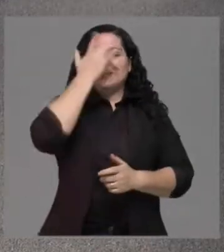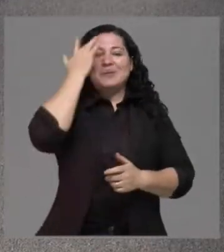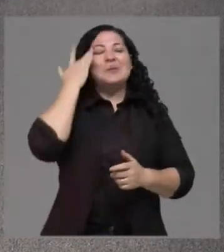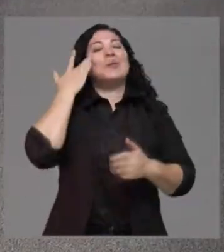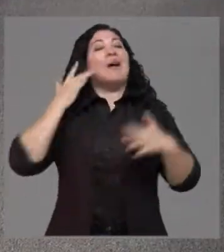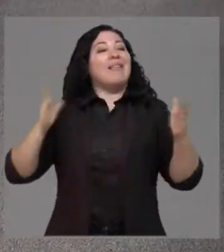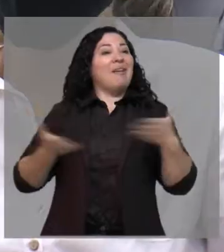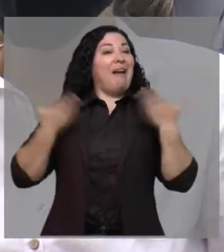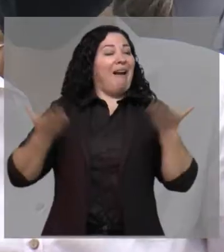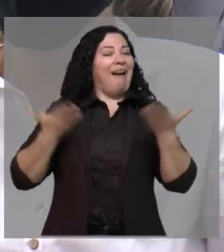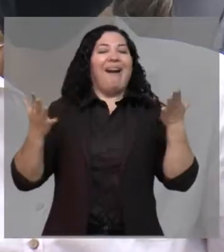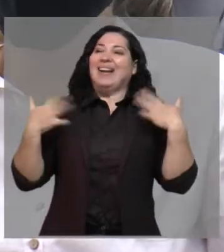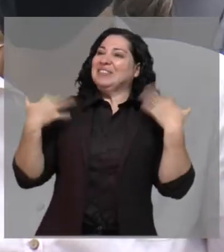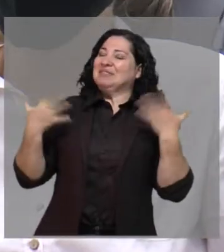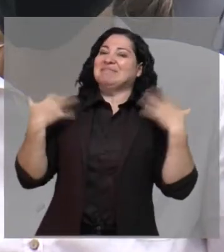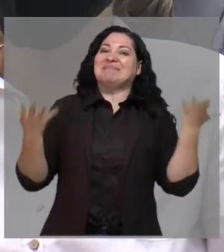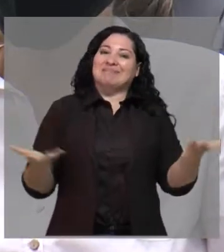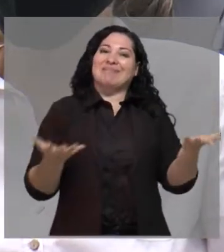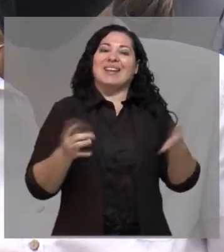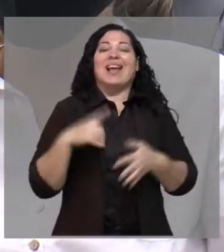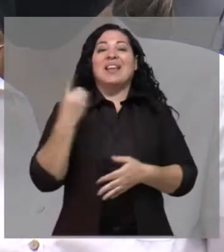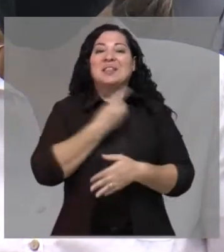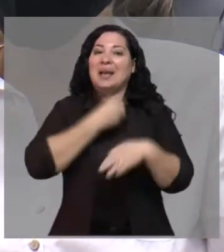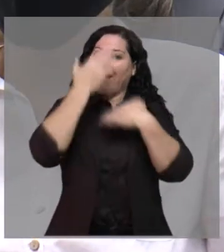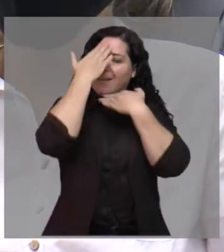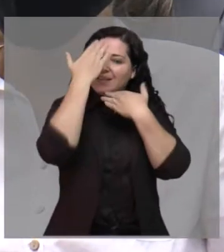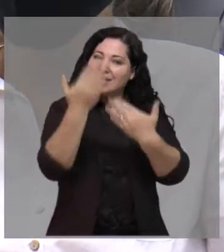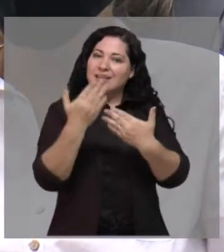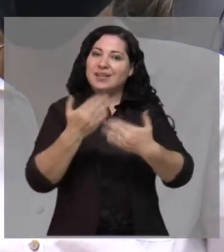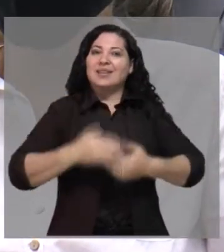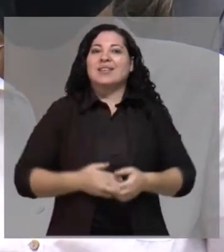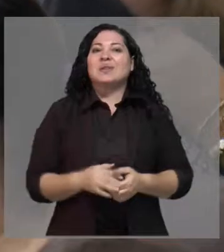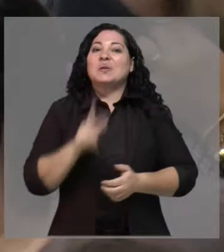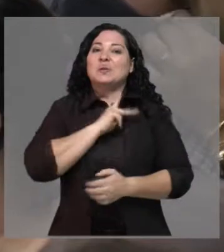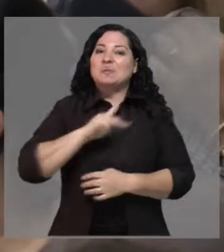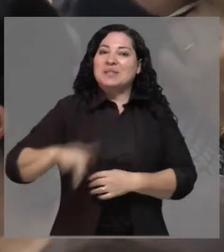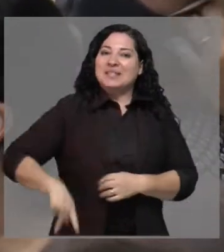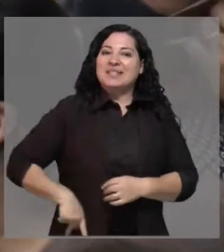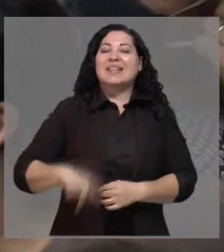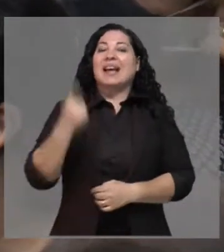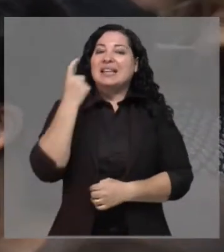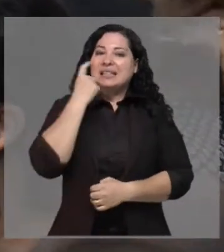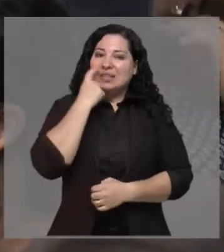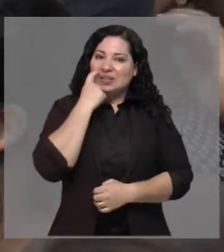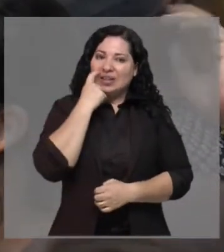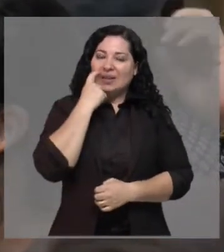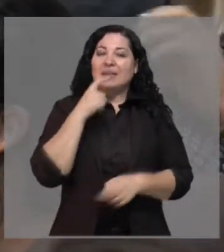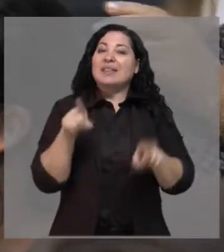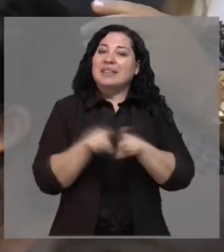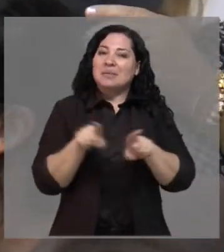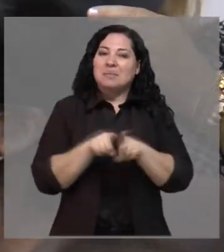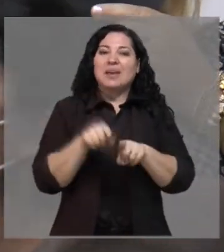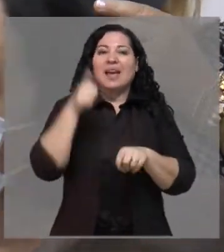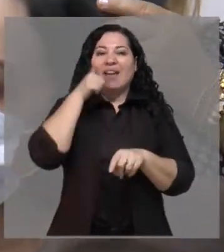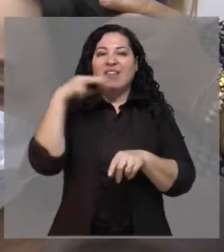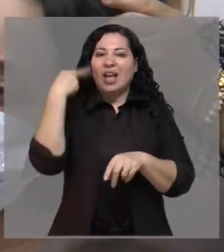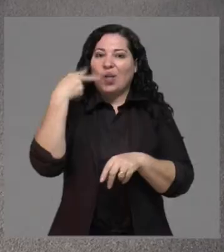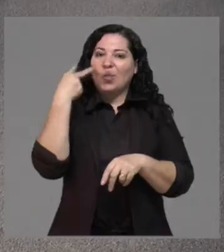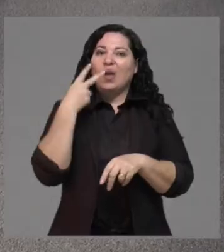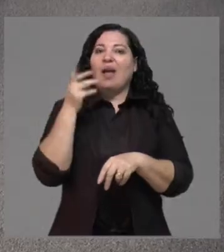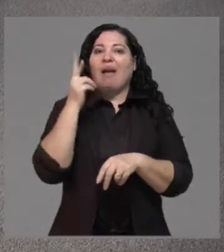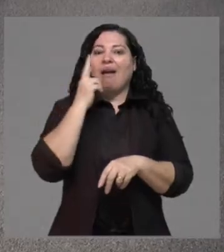todo animado aí. Queremos agradecer ao Santiago, presidente da Câmara Municipal, também a Raquel,